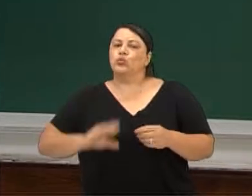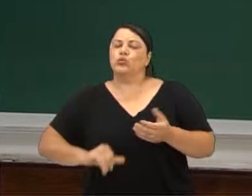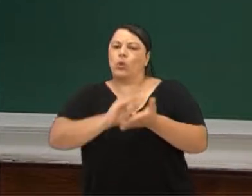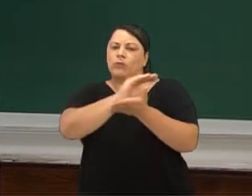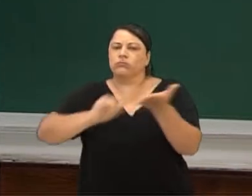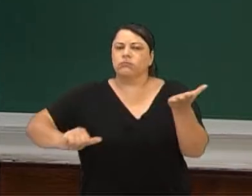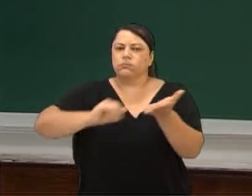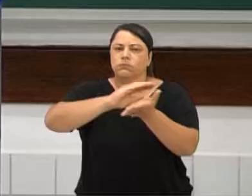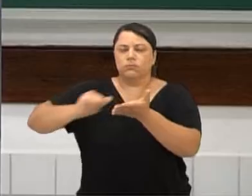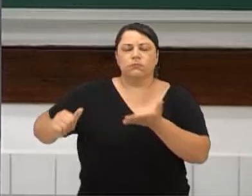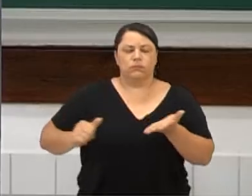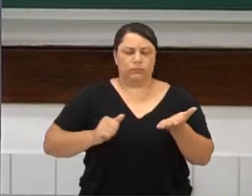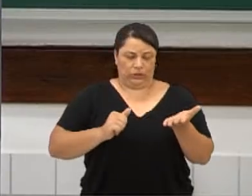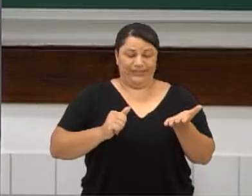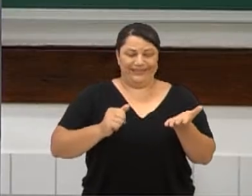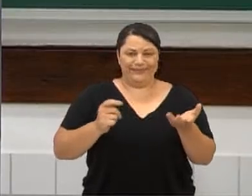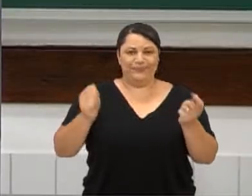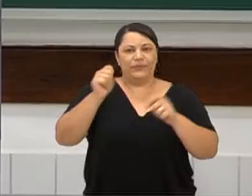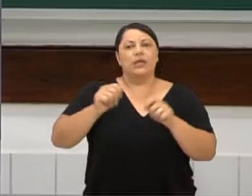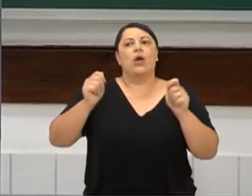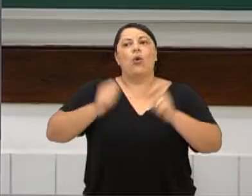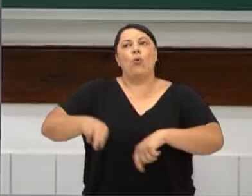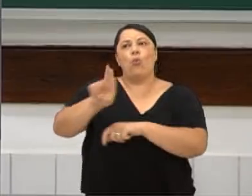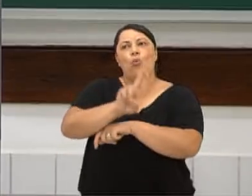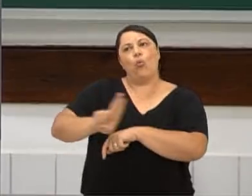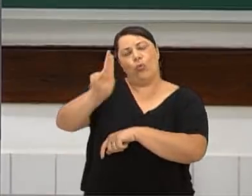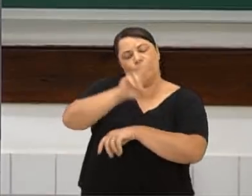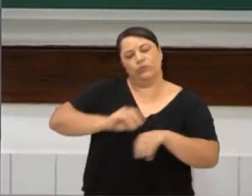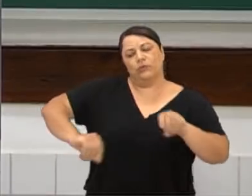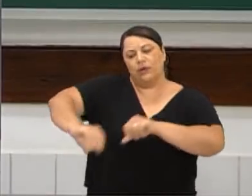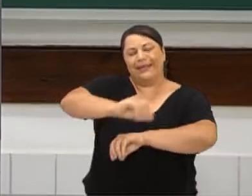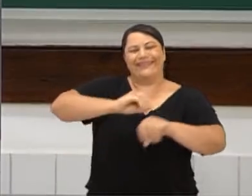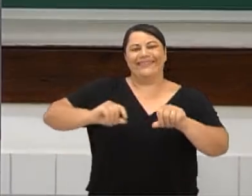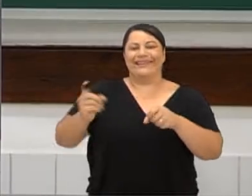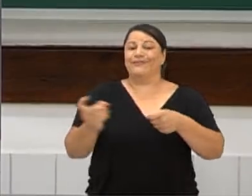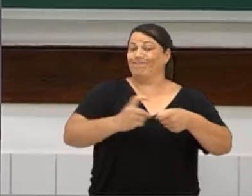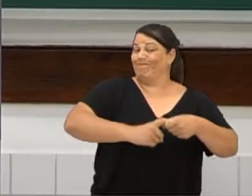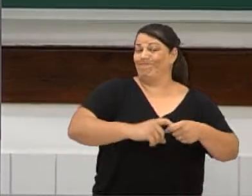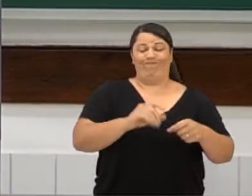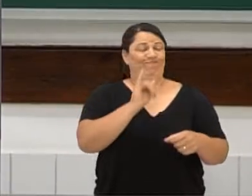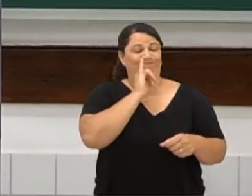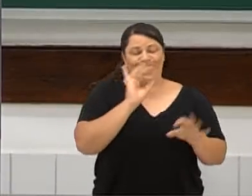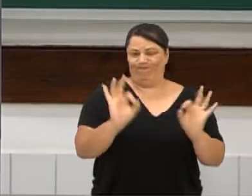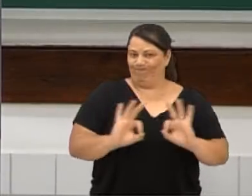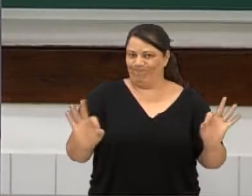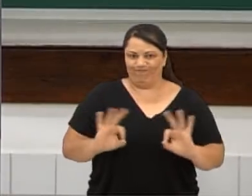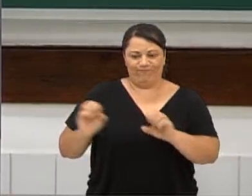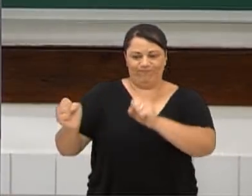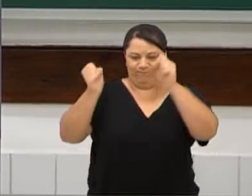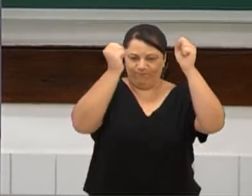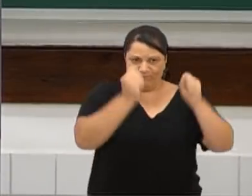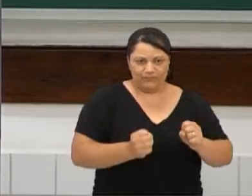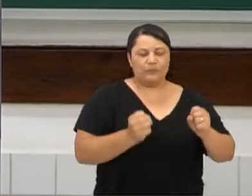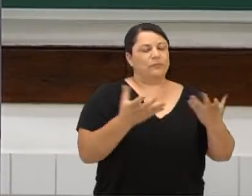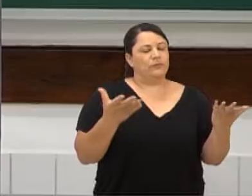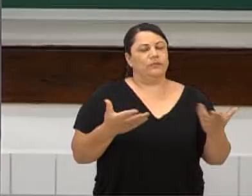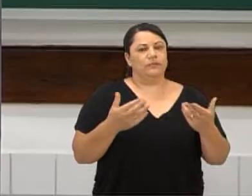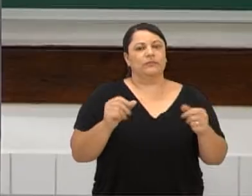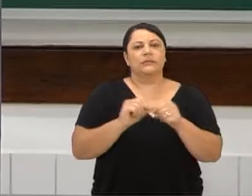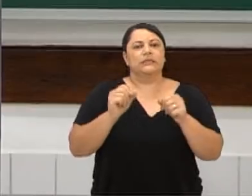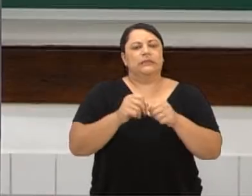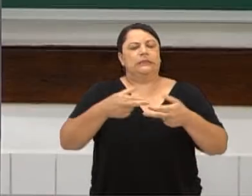as riquezas, usar uma terra que não lhe pertencia, as potências industrializadas fizeram que, por